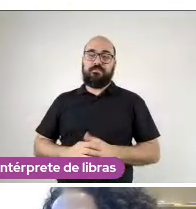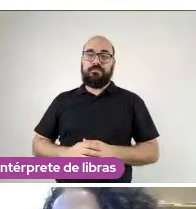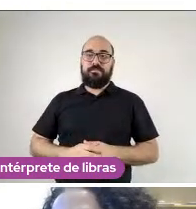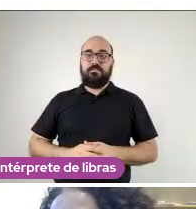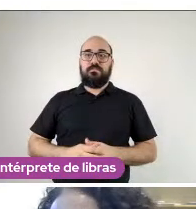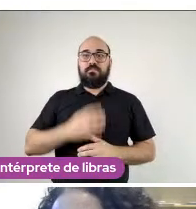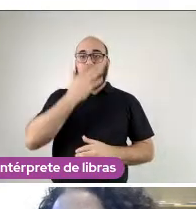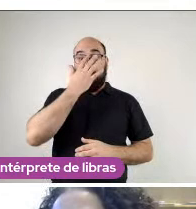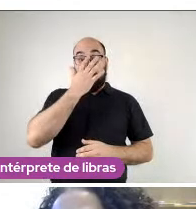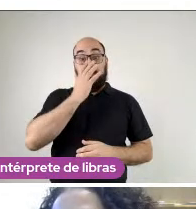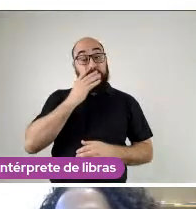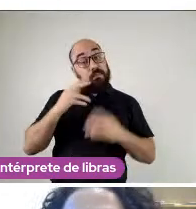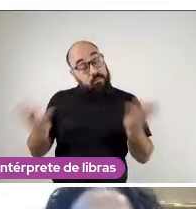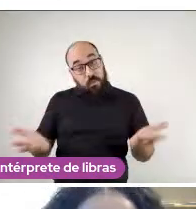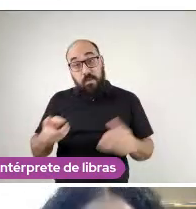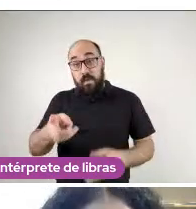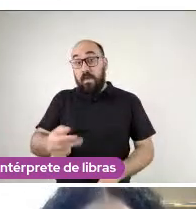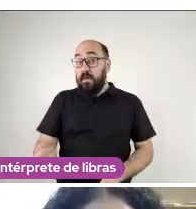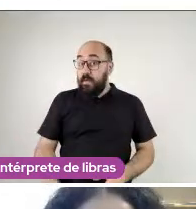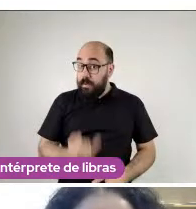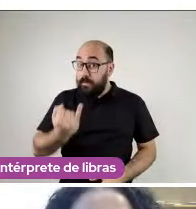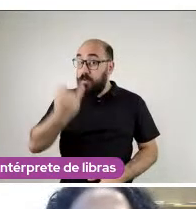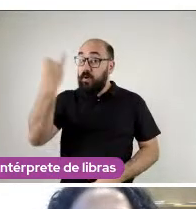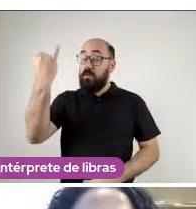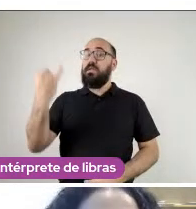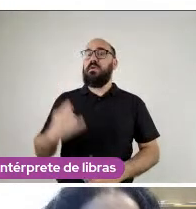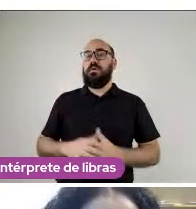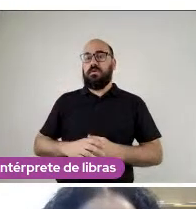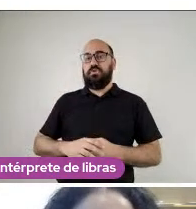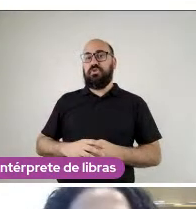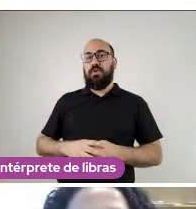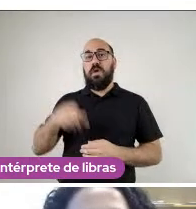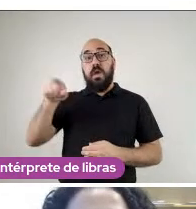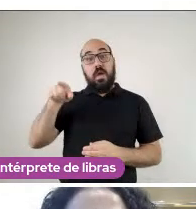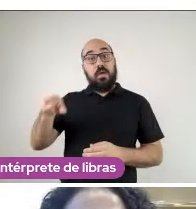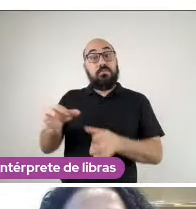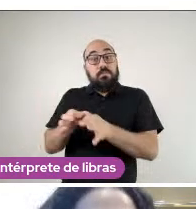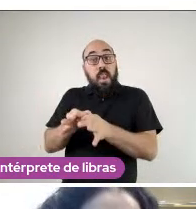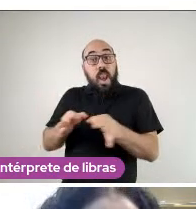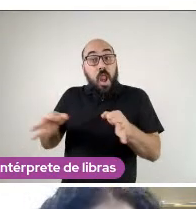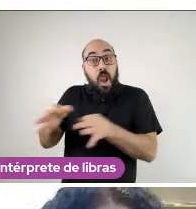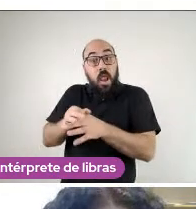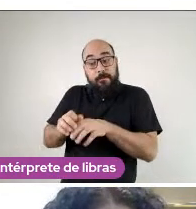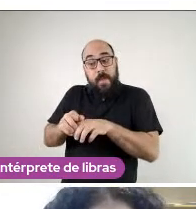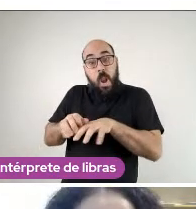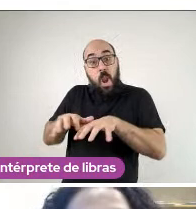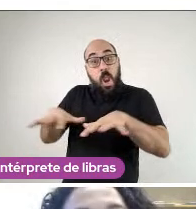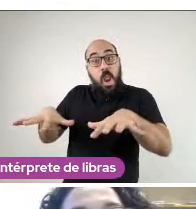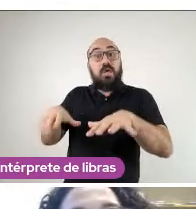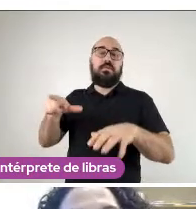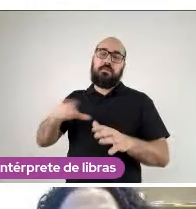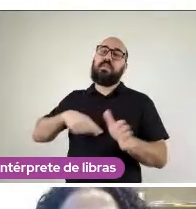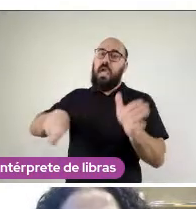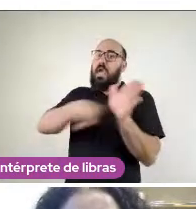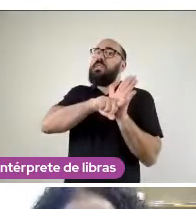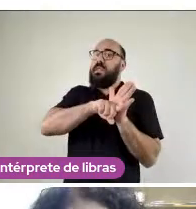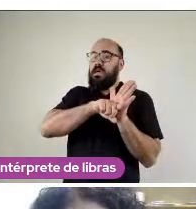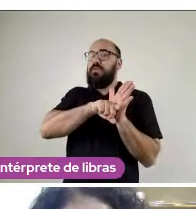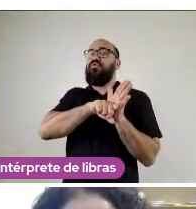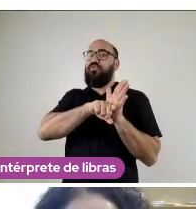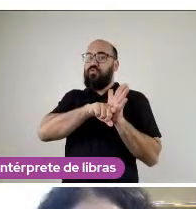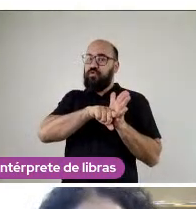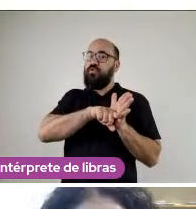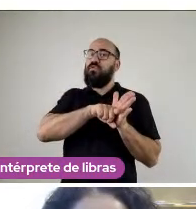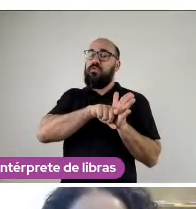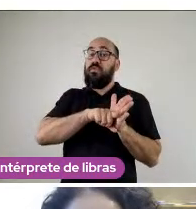Então, isso é importante, né? São florações, tem consideração que tem um efeito negativo, mas que nós